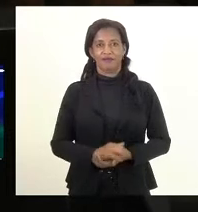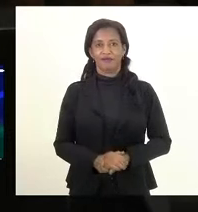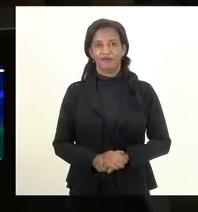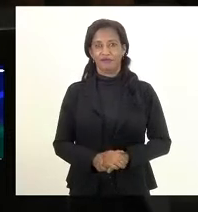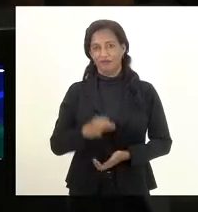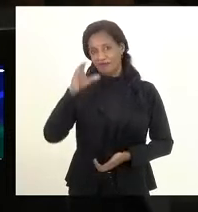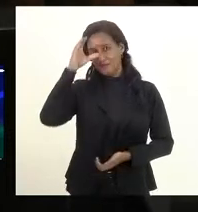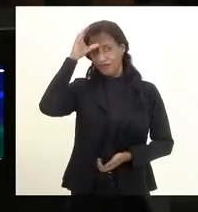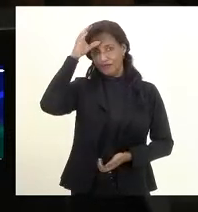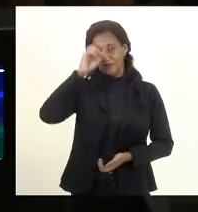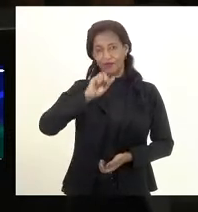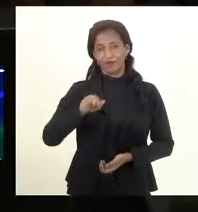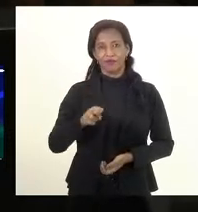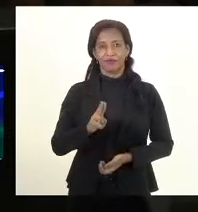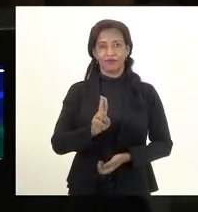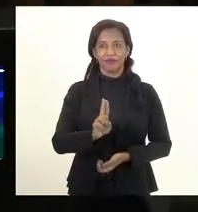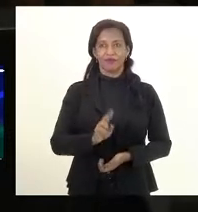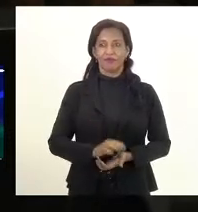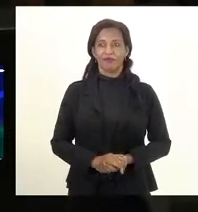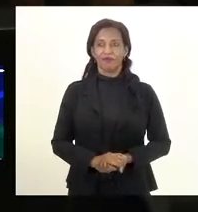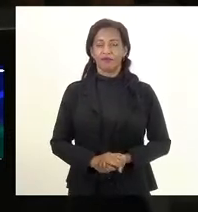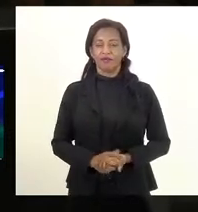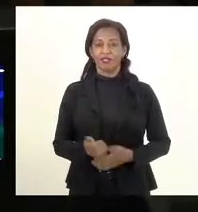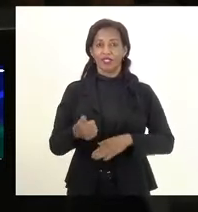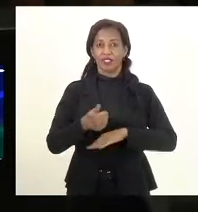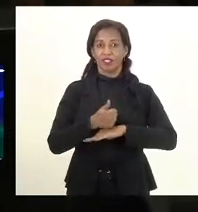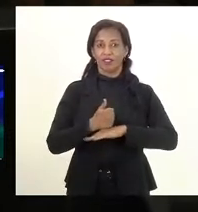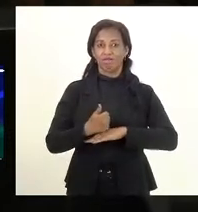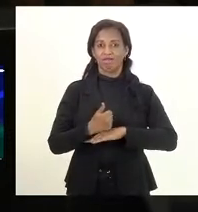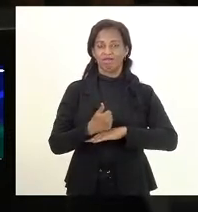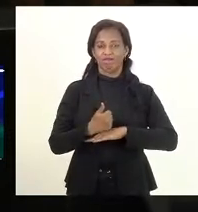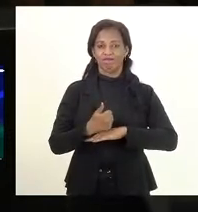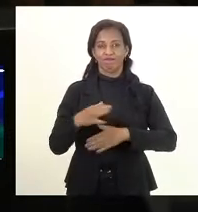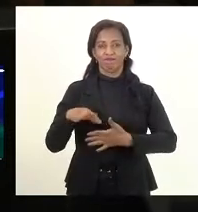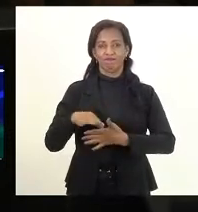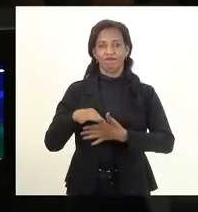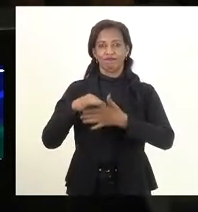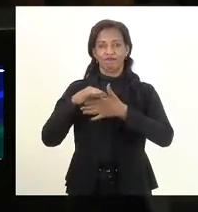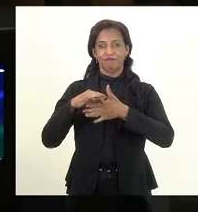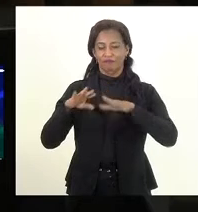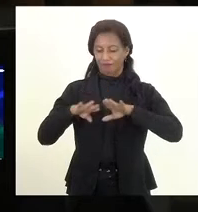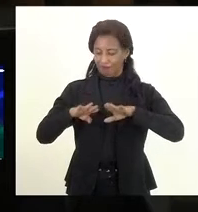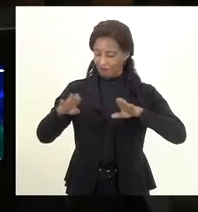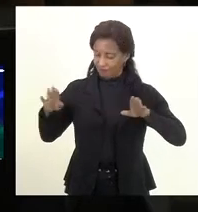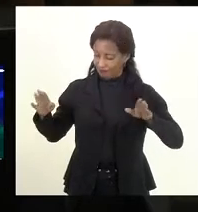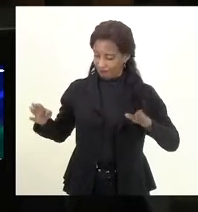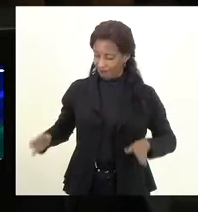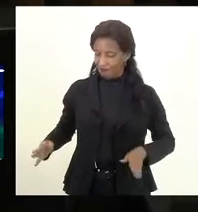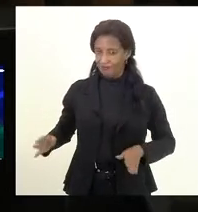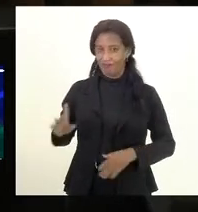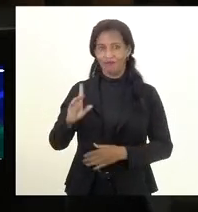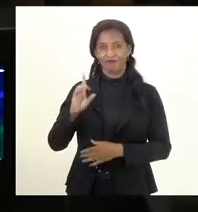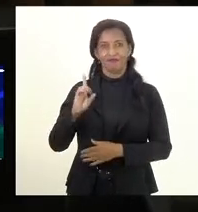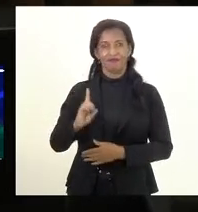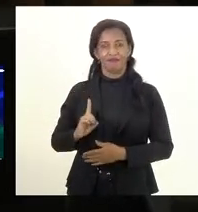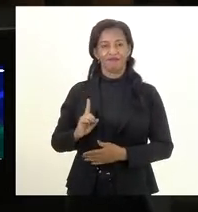tia Ju diga na representante da mesa diretora presidido